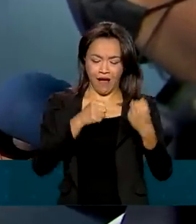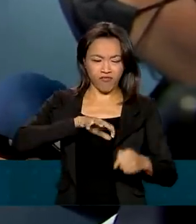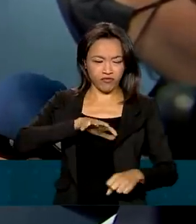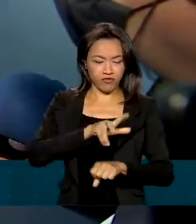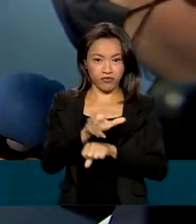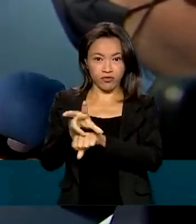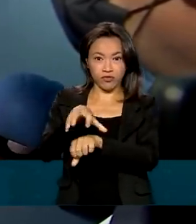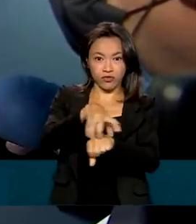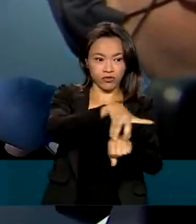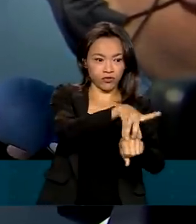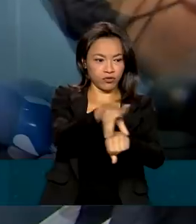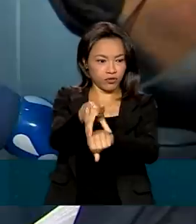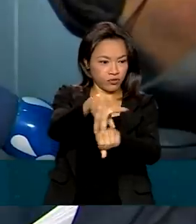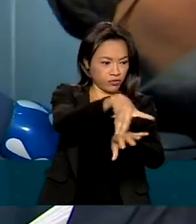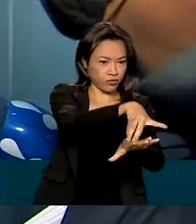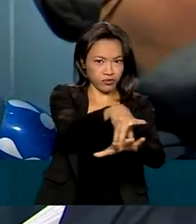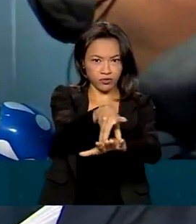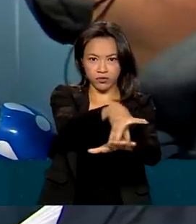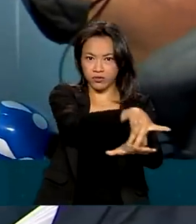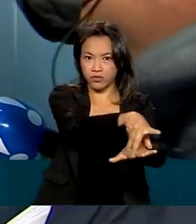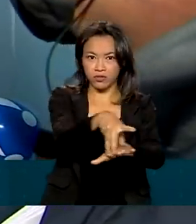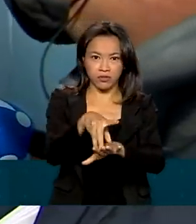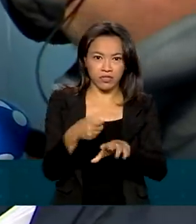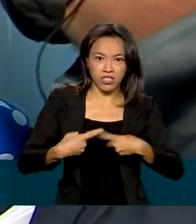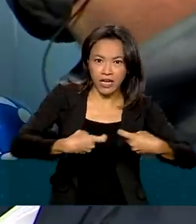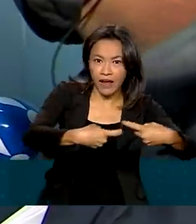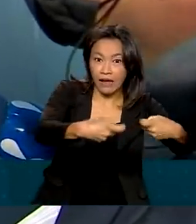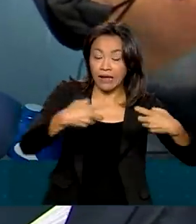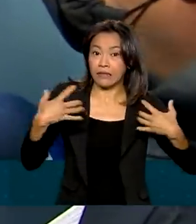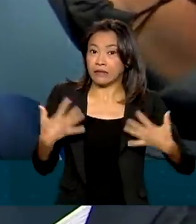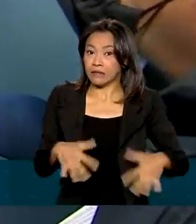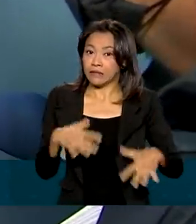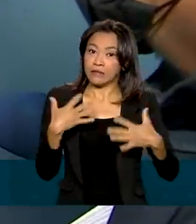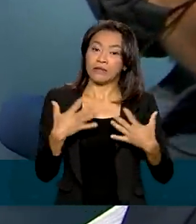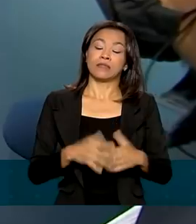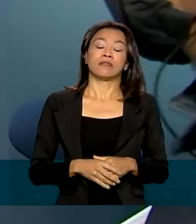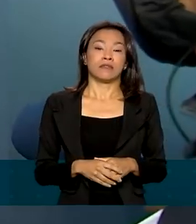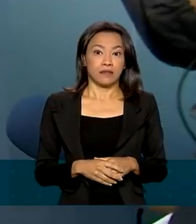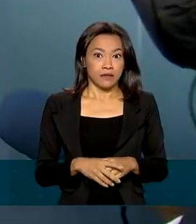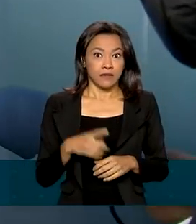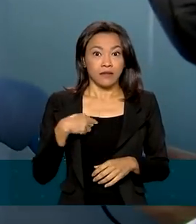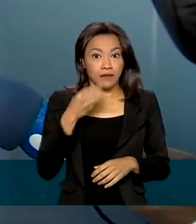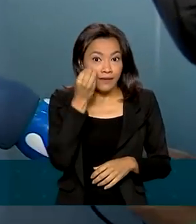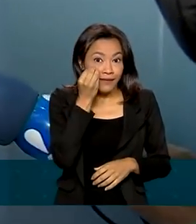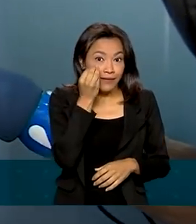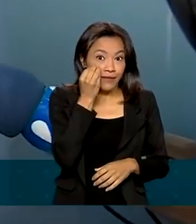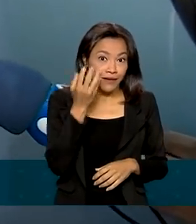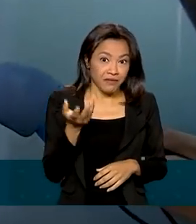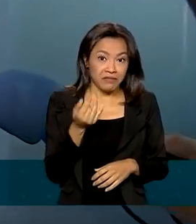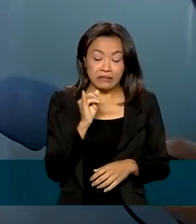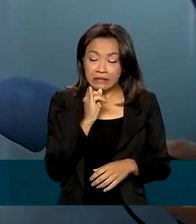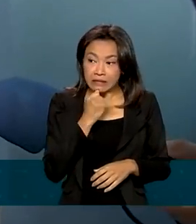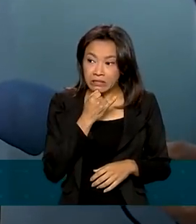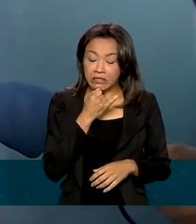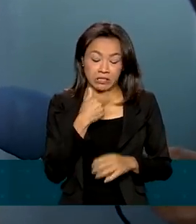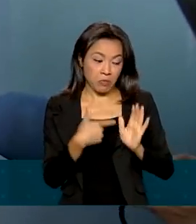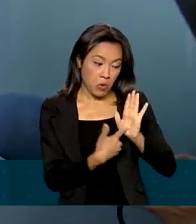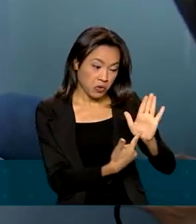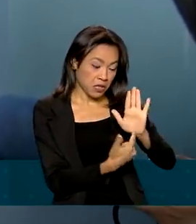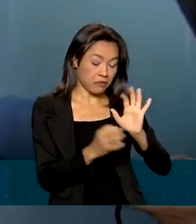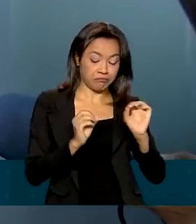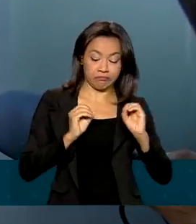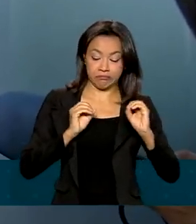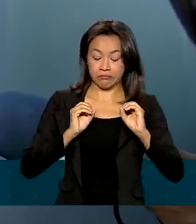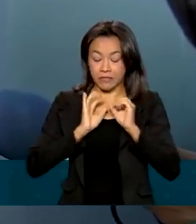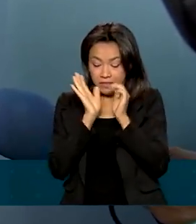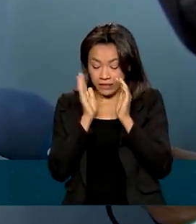que fica marcada na memória. Foram muitas noites que a gente estava lá, não tentava demonstrar a tristeza para minha esposa, para minha filha. Tinha